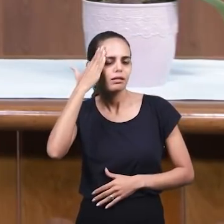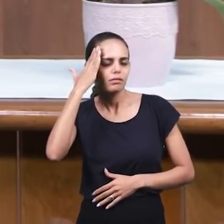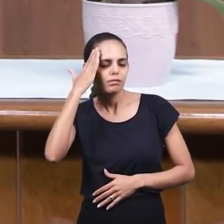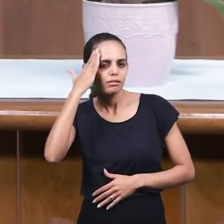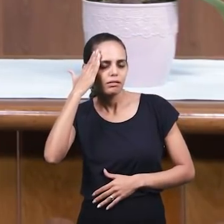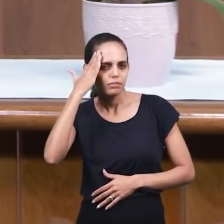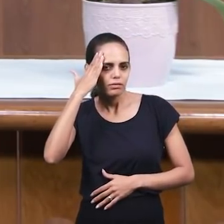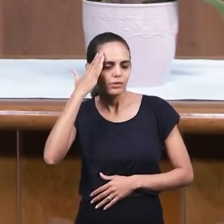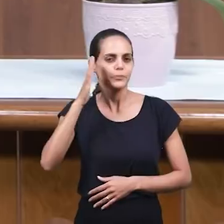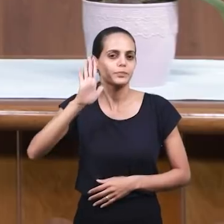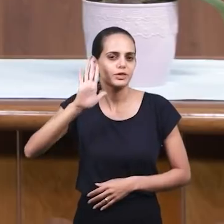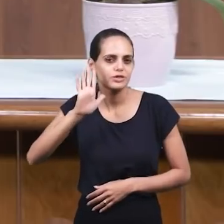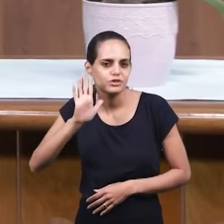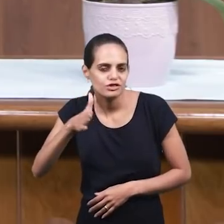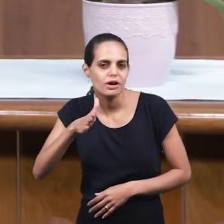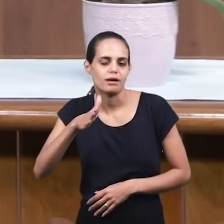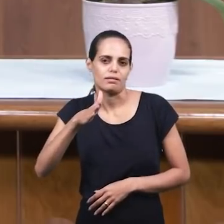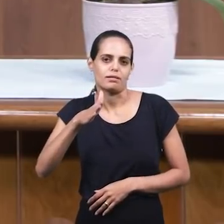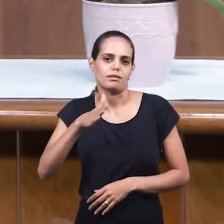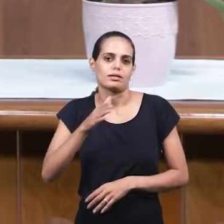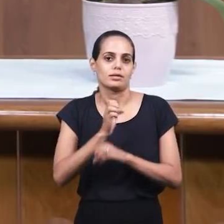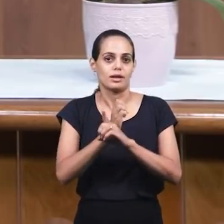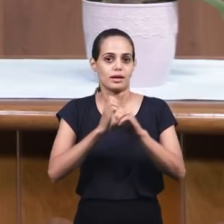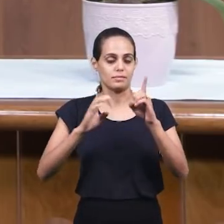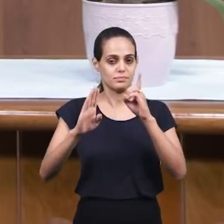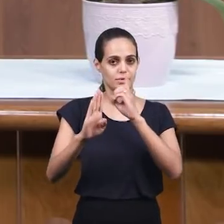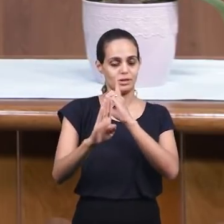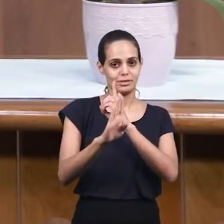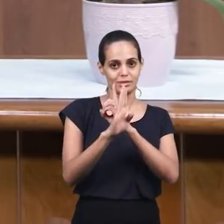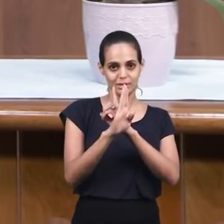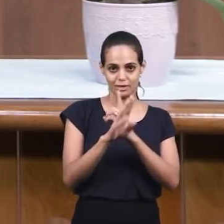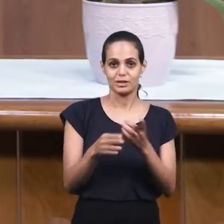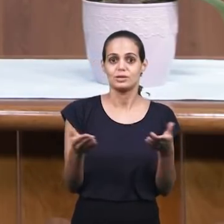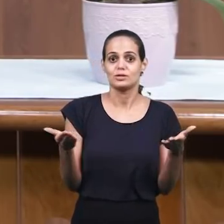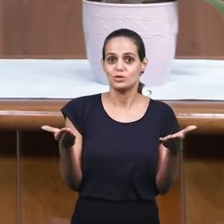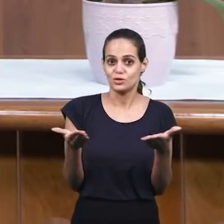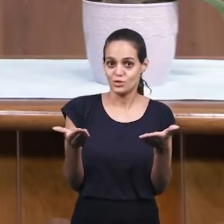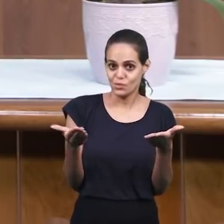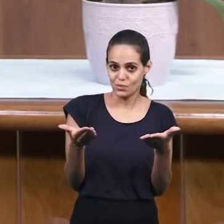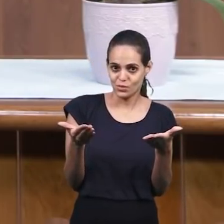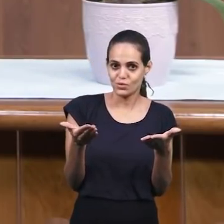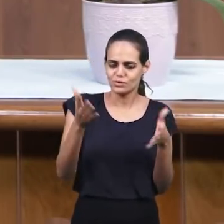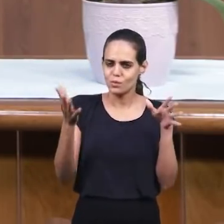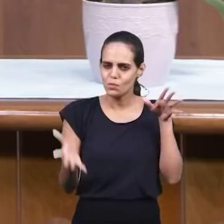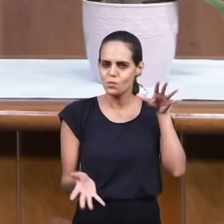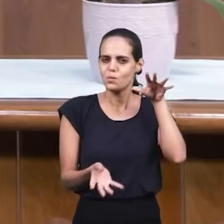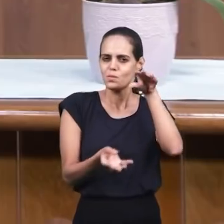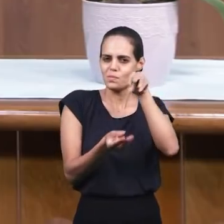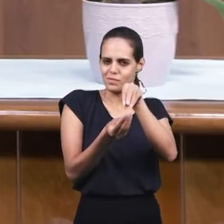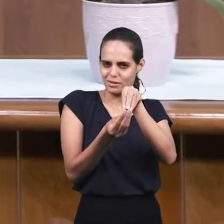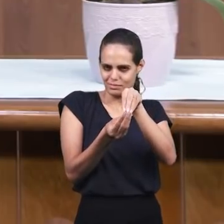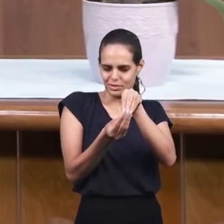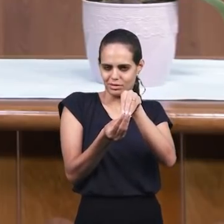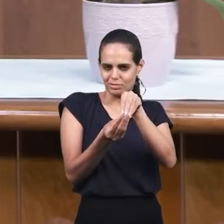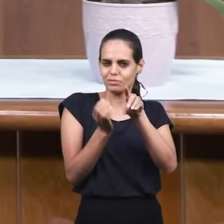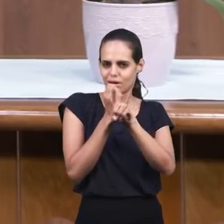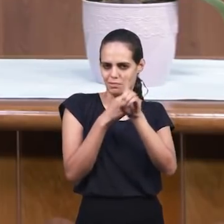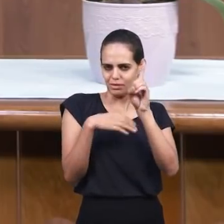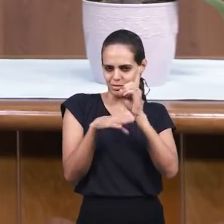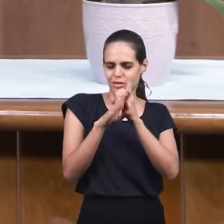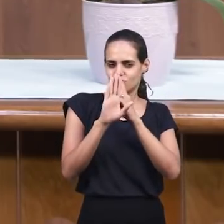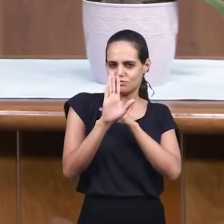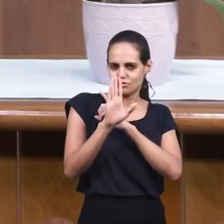que foi trazido já na Escola Bíblica Dominical de hoje, e trazido de maneira maravilhosa para nós, a direção que o Senhor nos deu, a forma